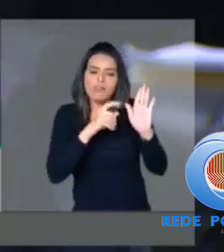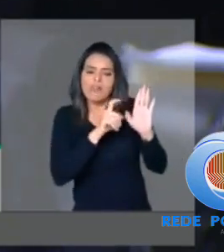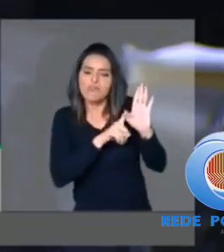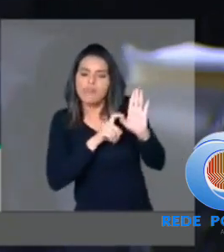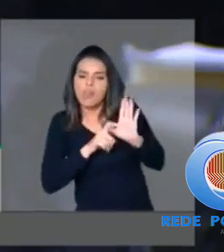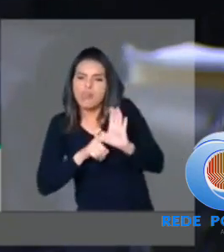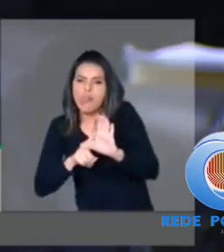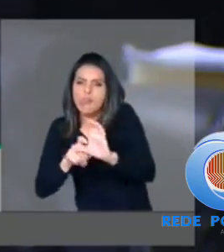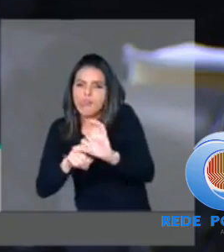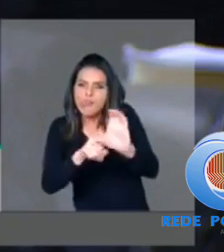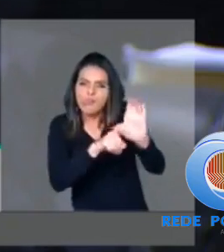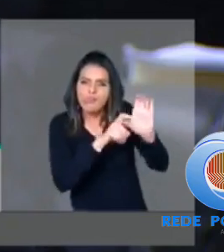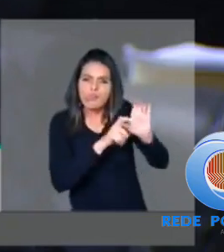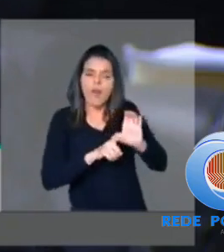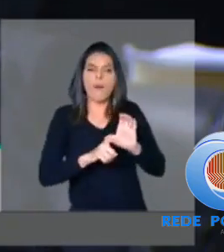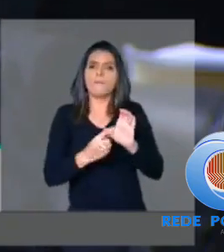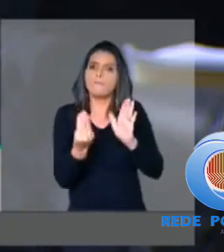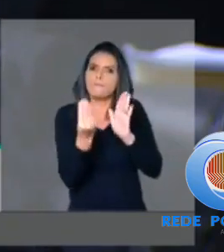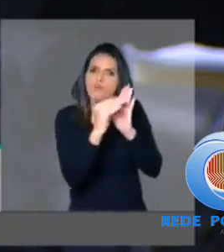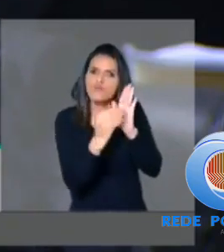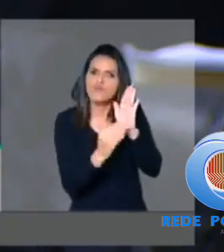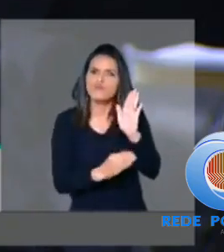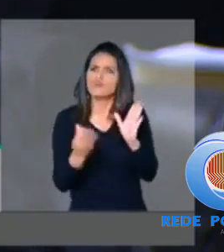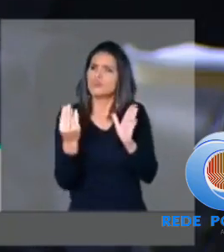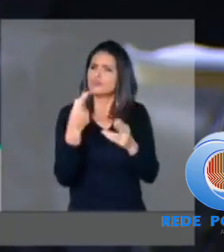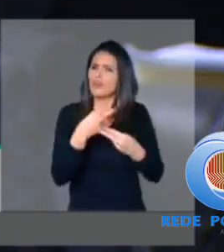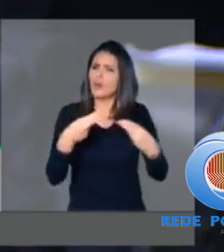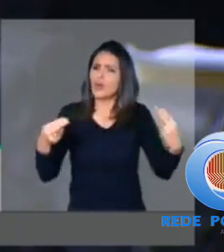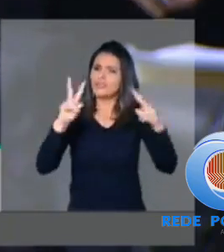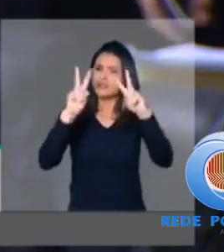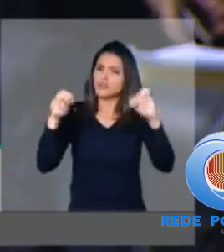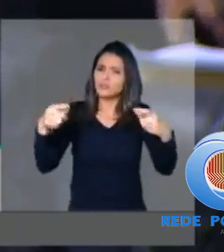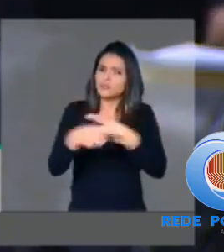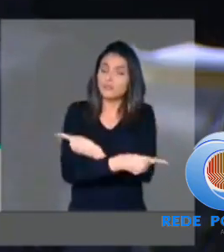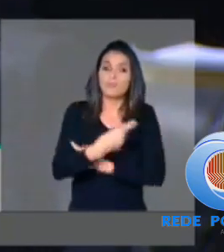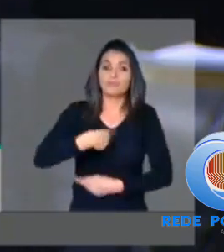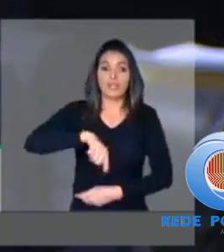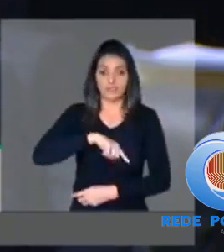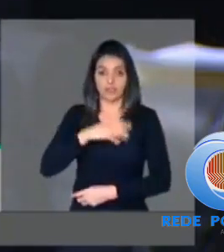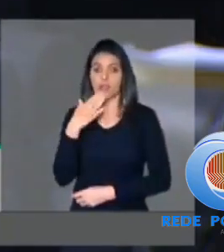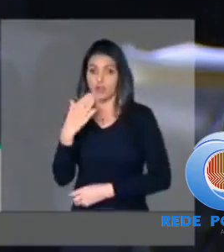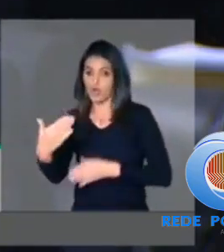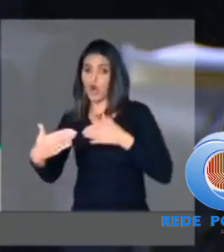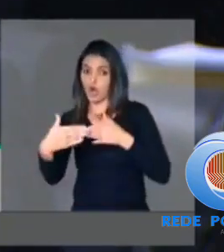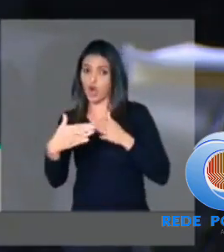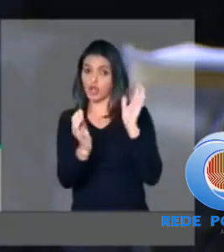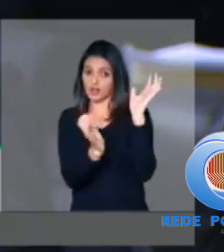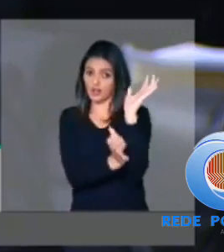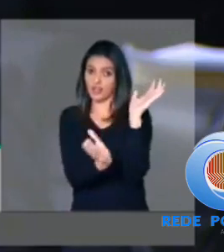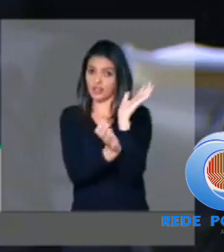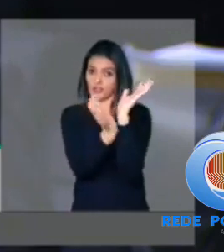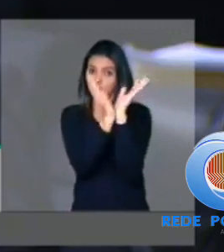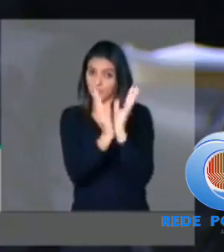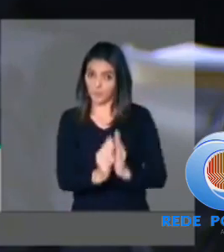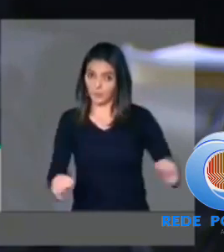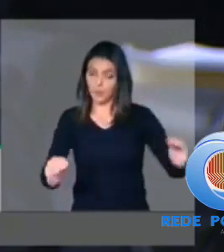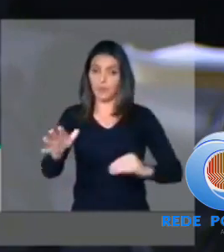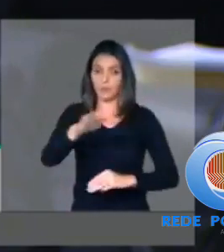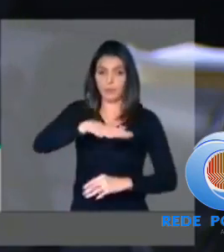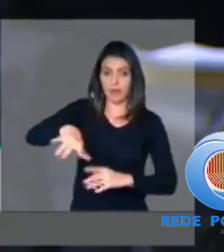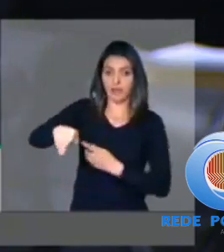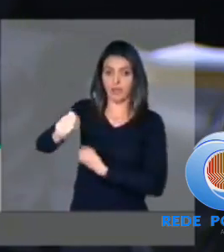em liberdade. Nós somos a favor da desburocratização para as